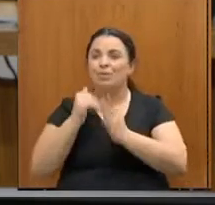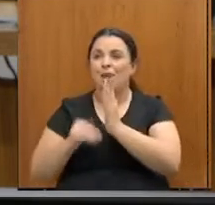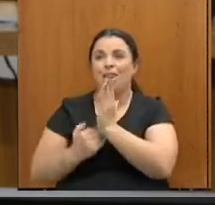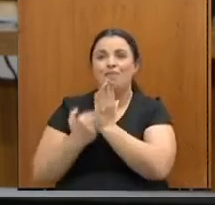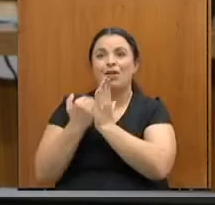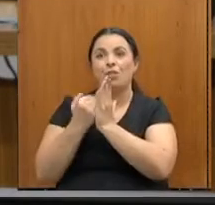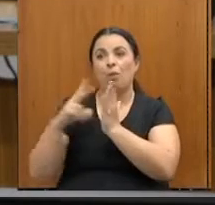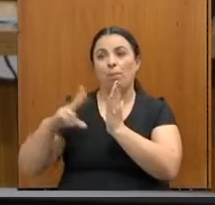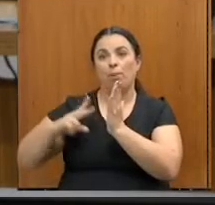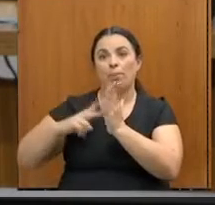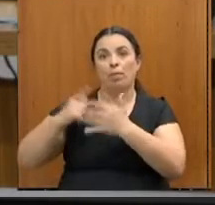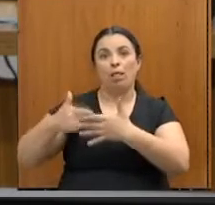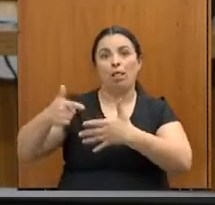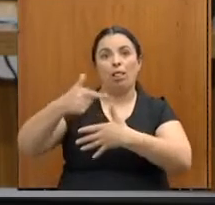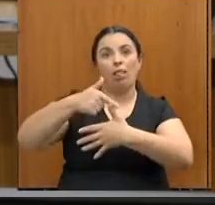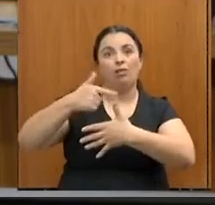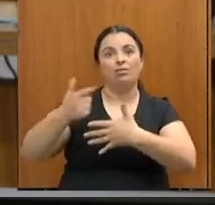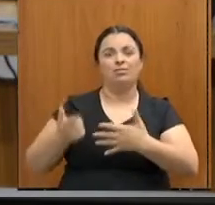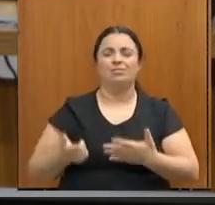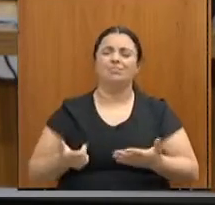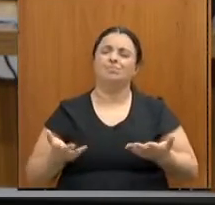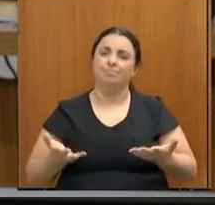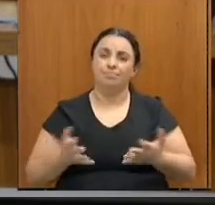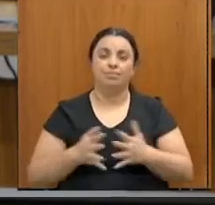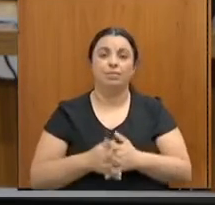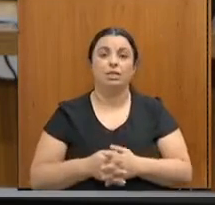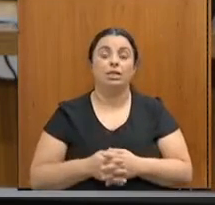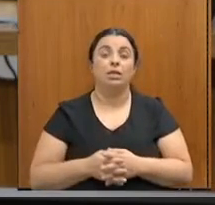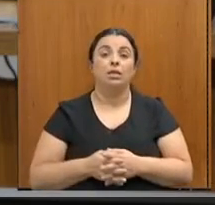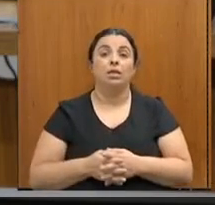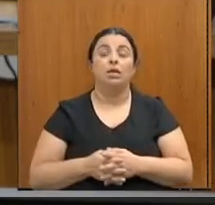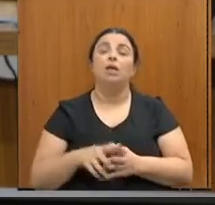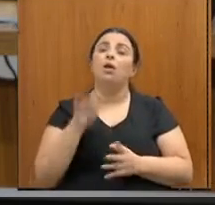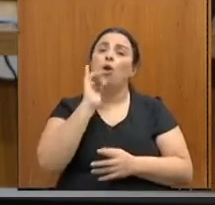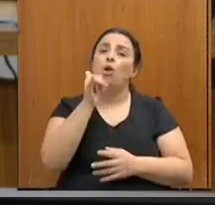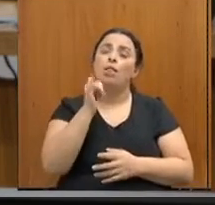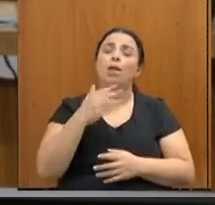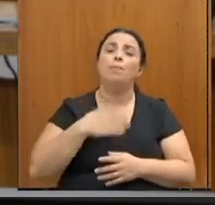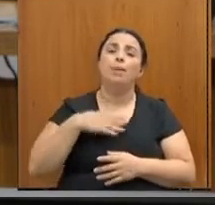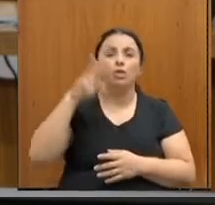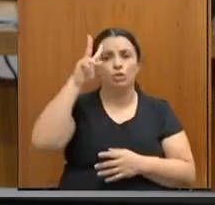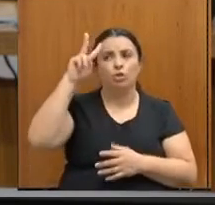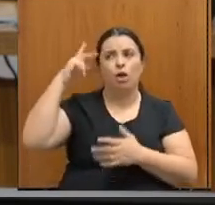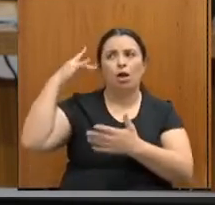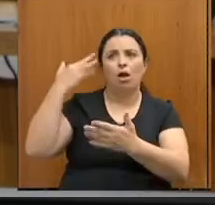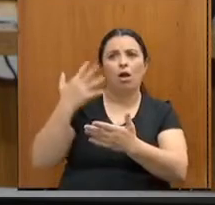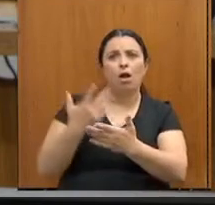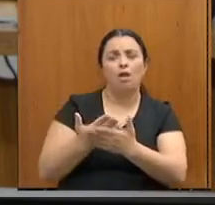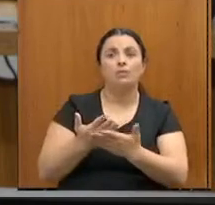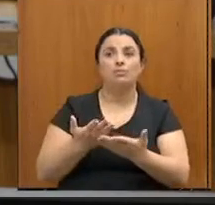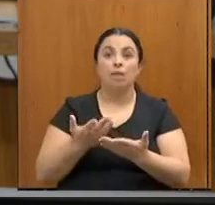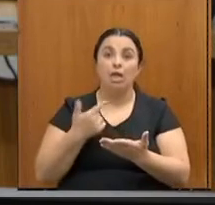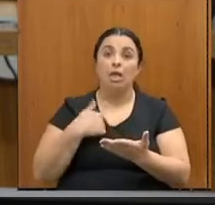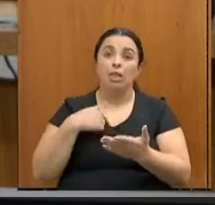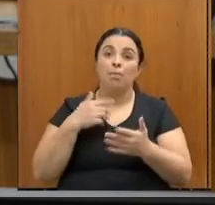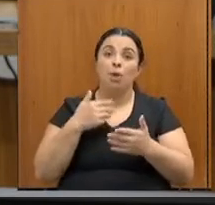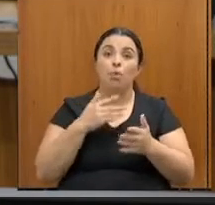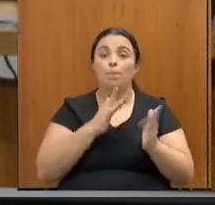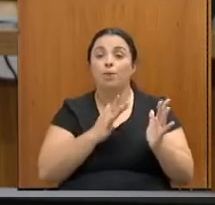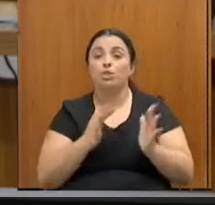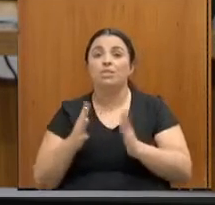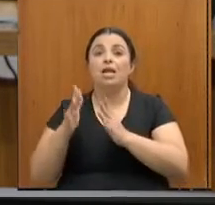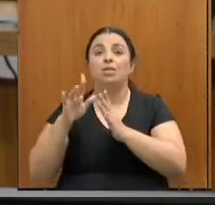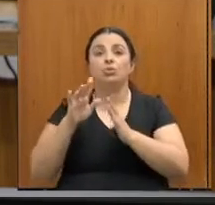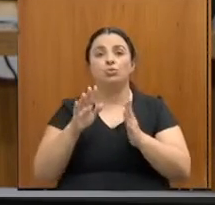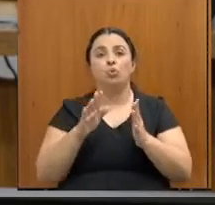é sobre minha história é esse o processo seletivo de fato todos os processos seletivos